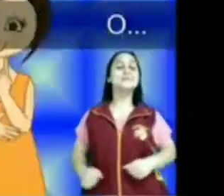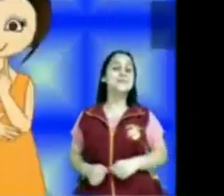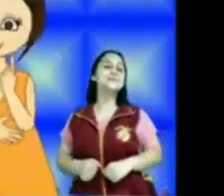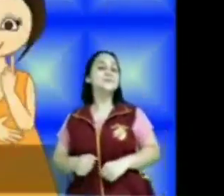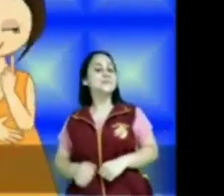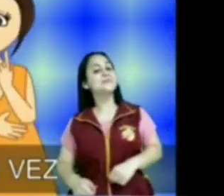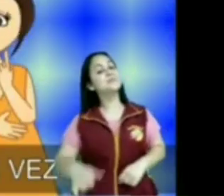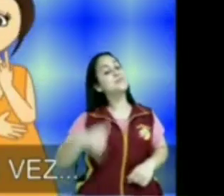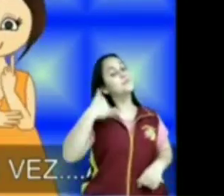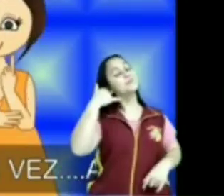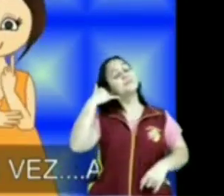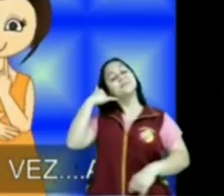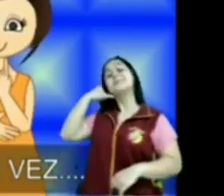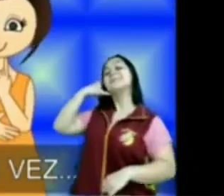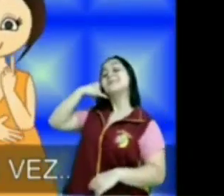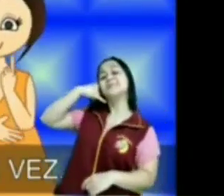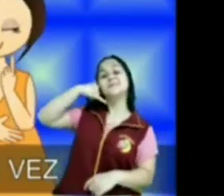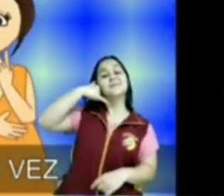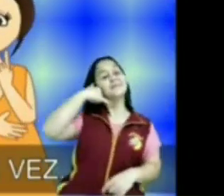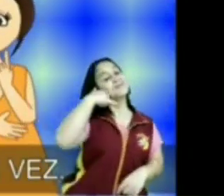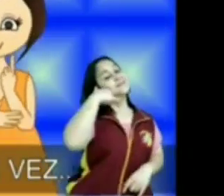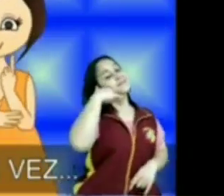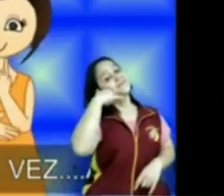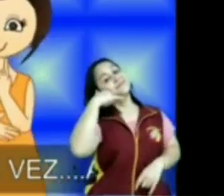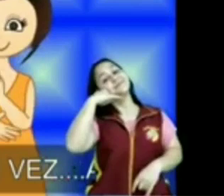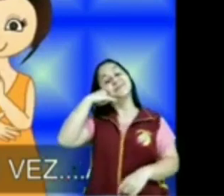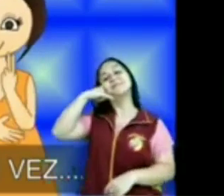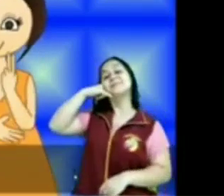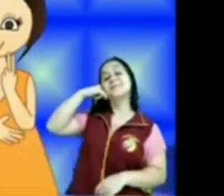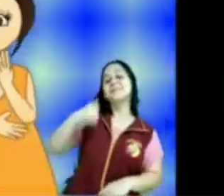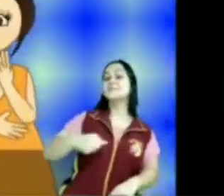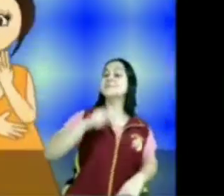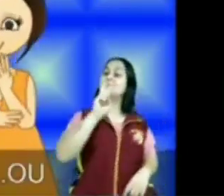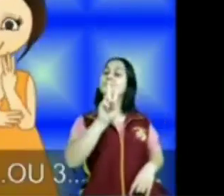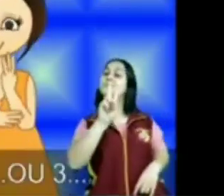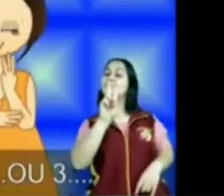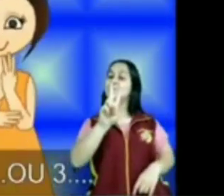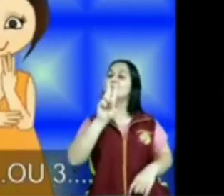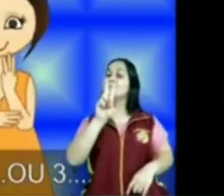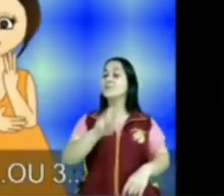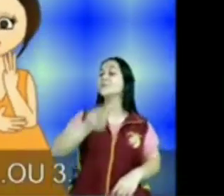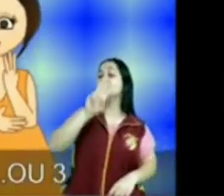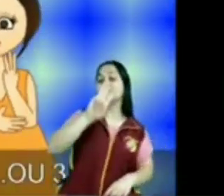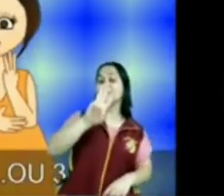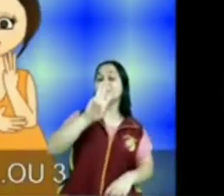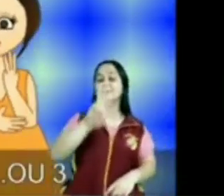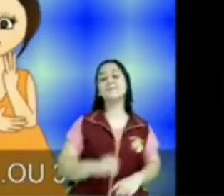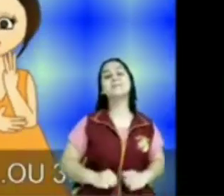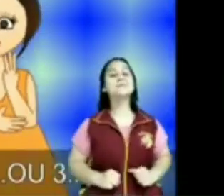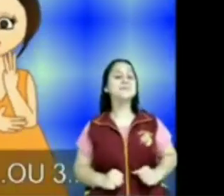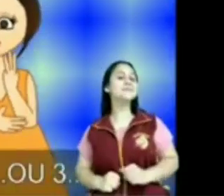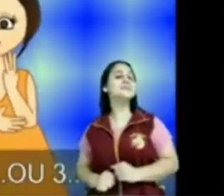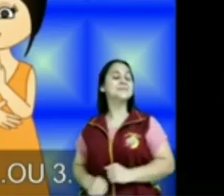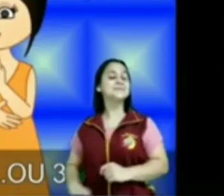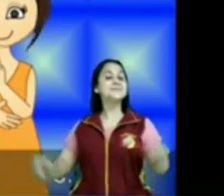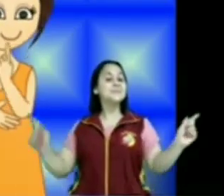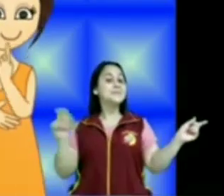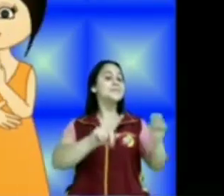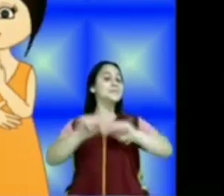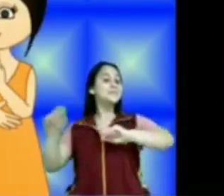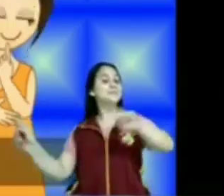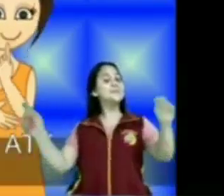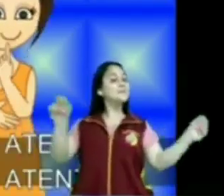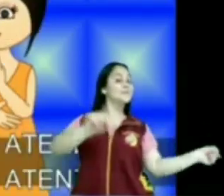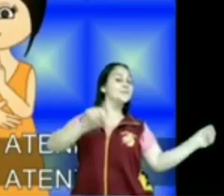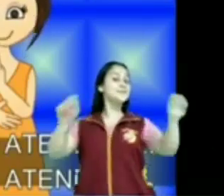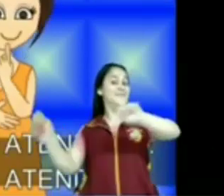chão. Diz que uma vez, alô? Ou duas ou três.